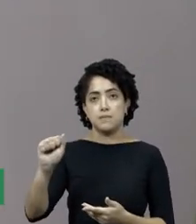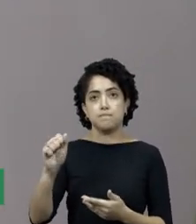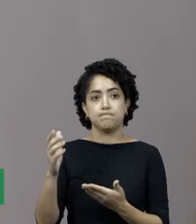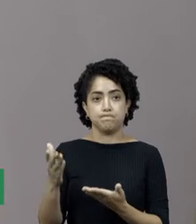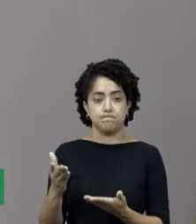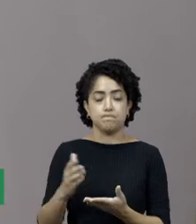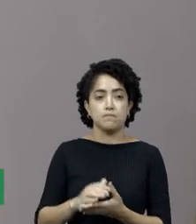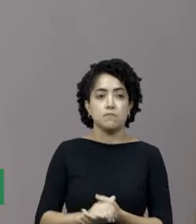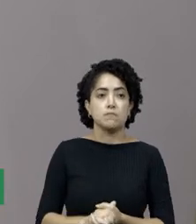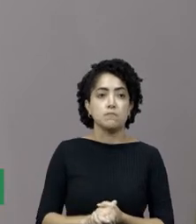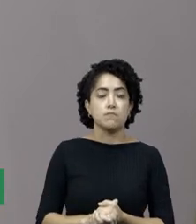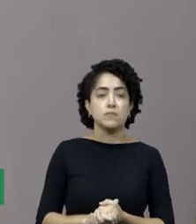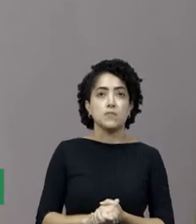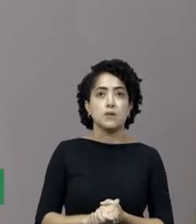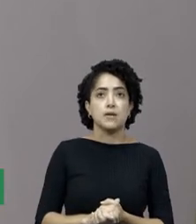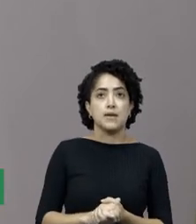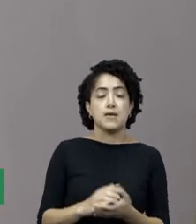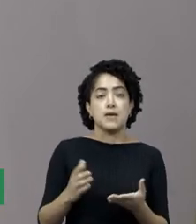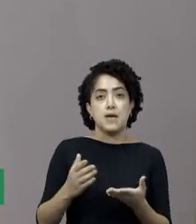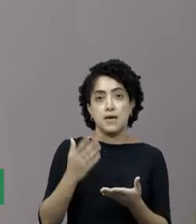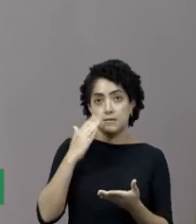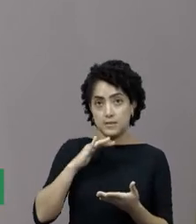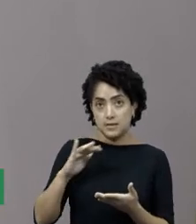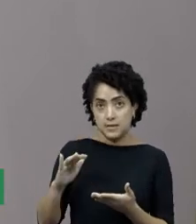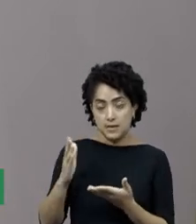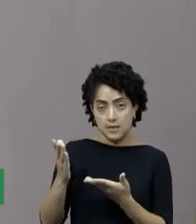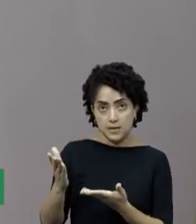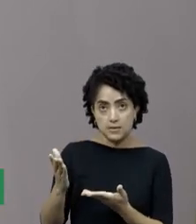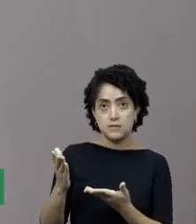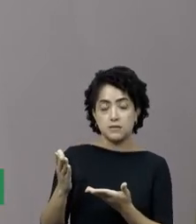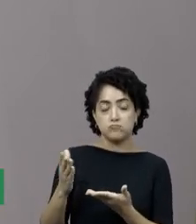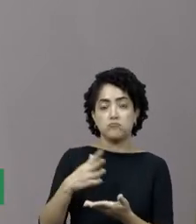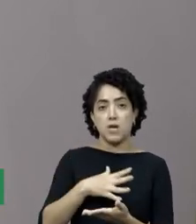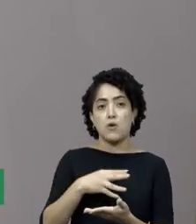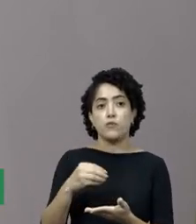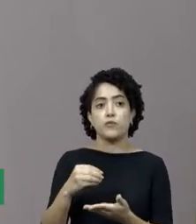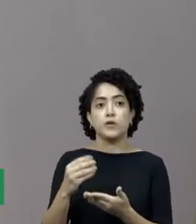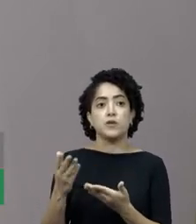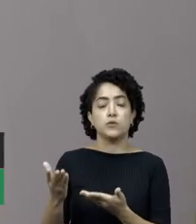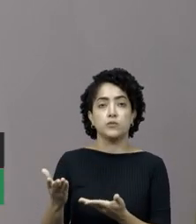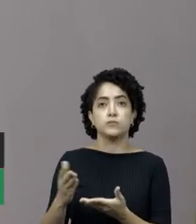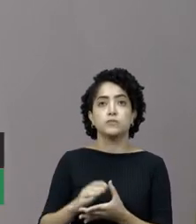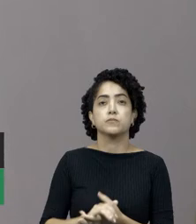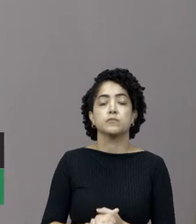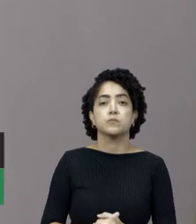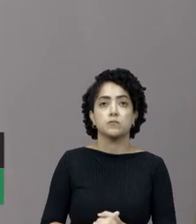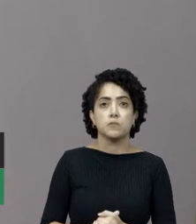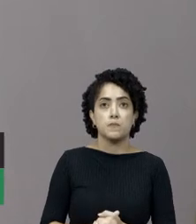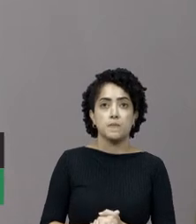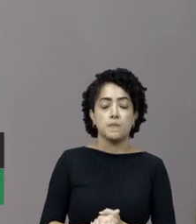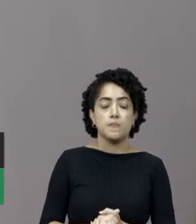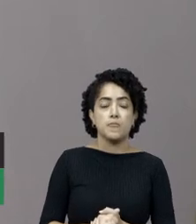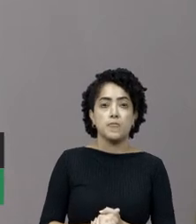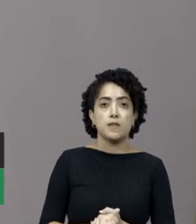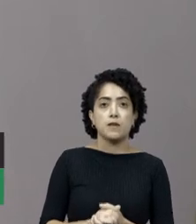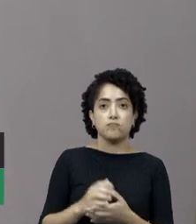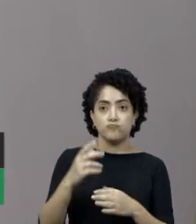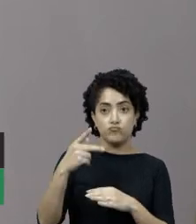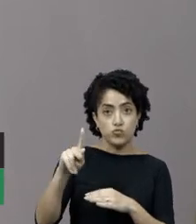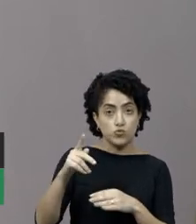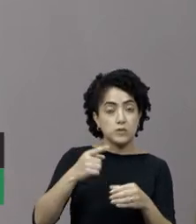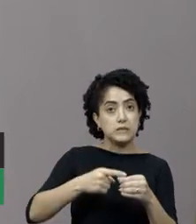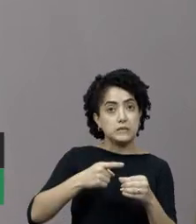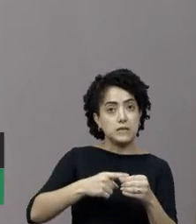Mais 30 segundos, deputado. Essa criança aí, deputado Lima, é o filho, deputado Maurício Márcio, da sua cidade de